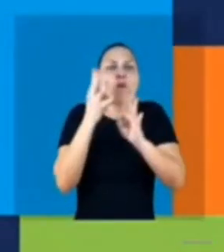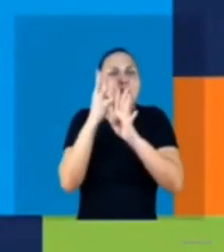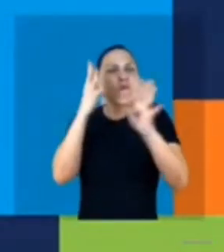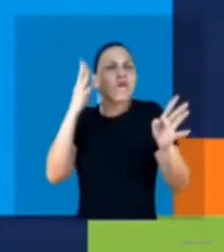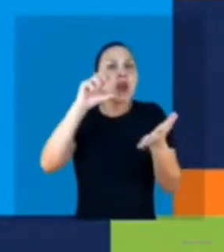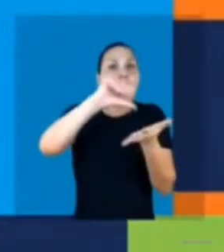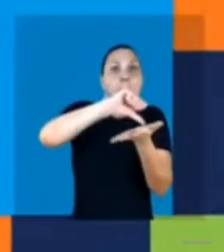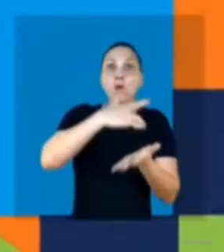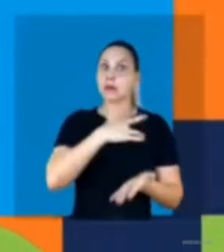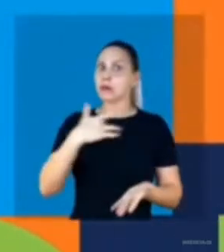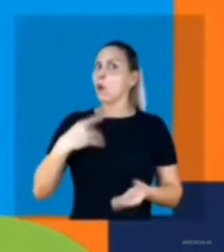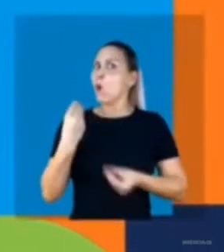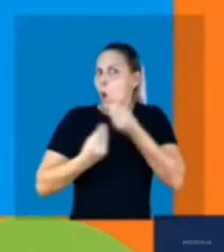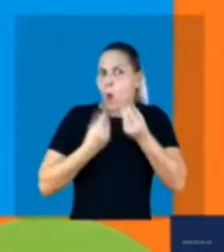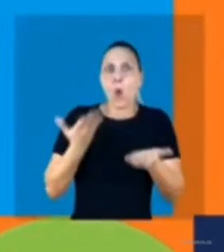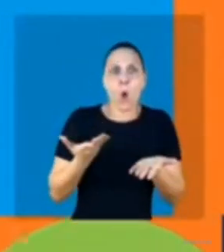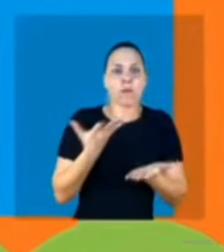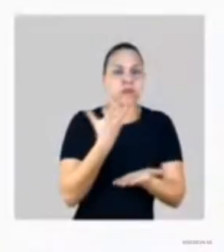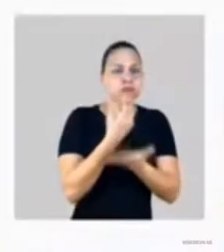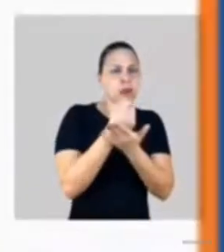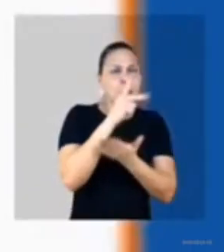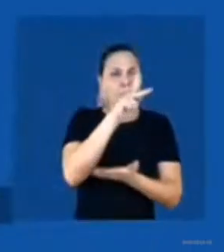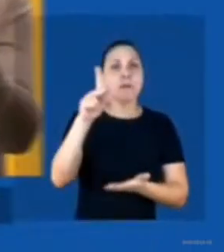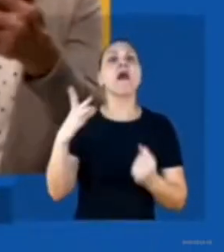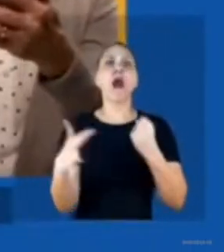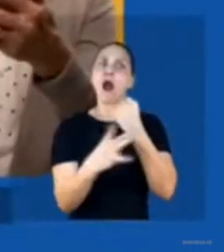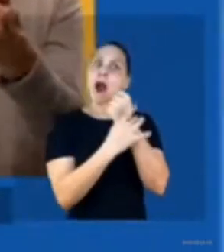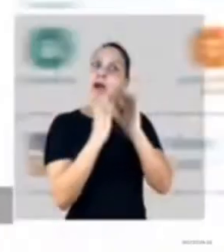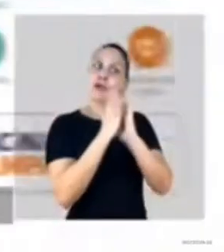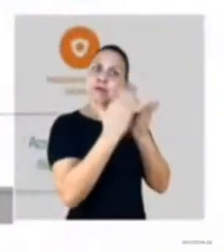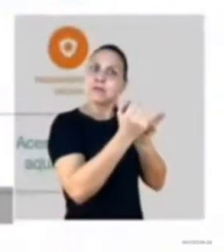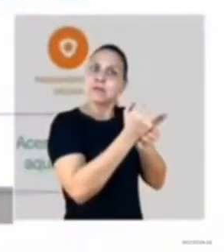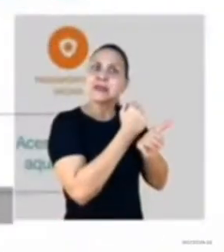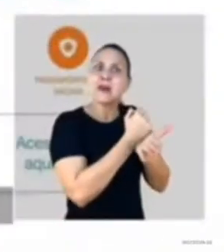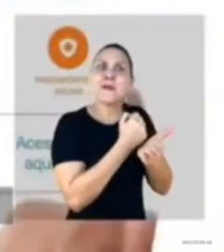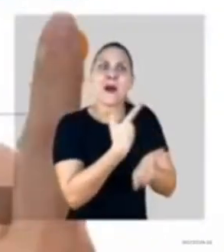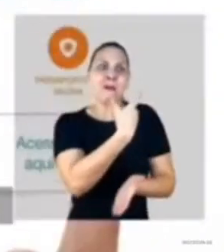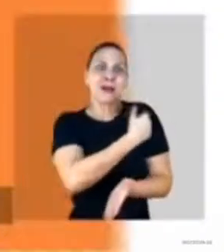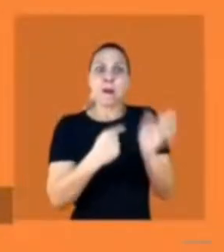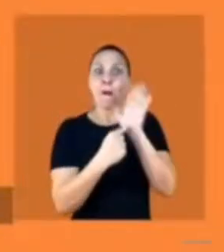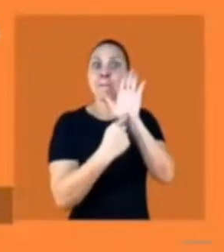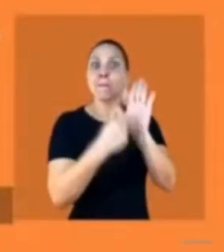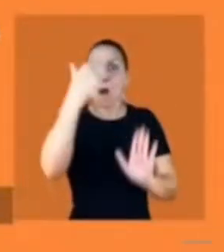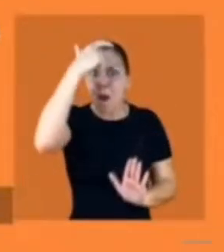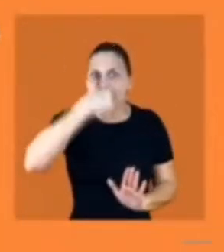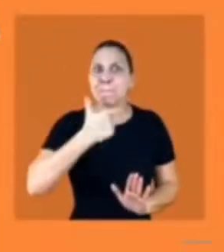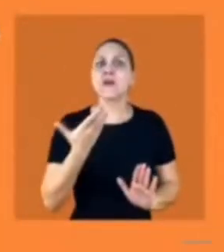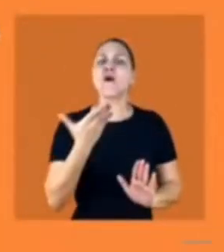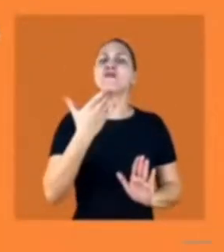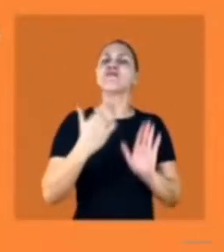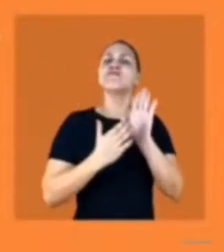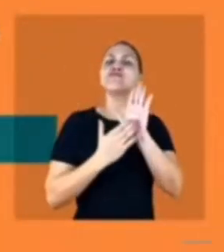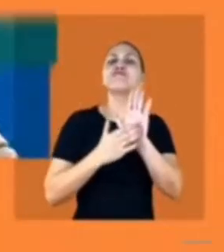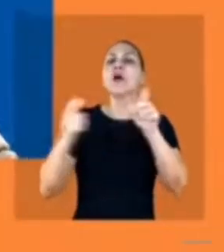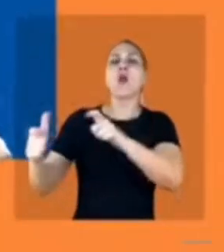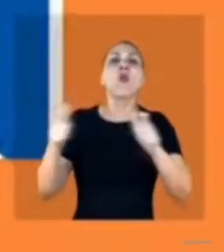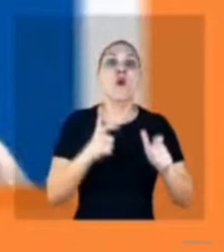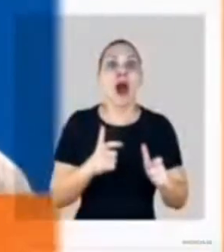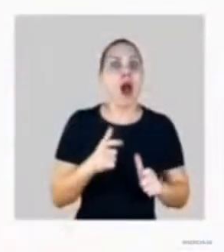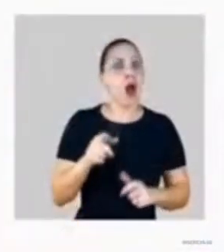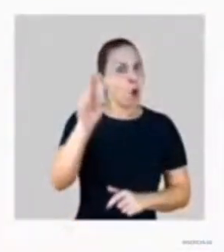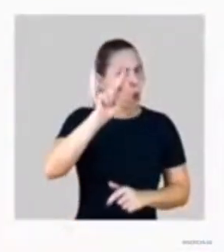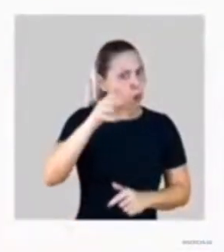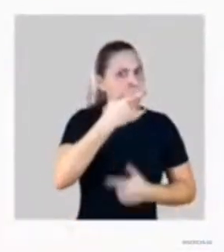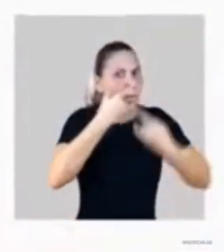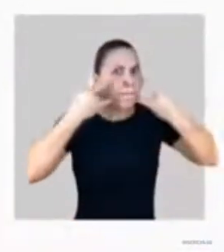também como está a fila no posto. Com o app, você também garante o seu passaporte da vacina. E não se esqueça,